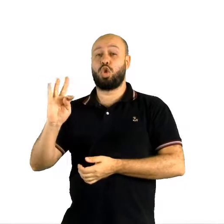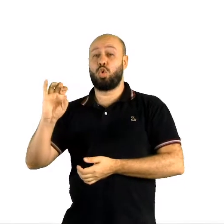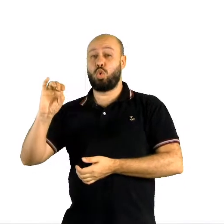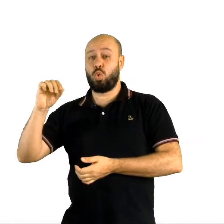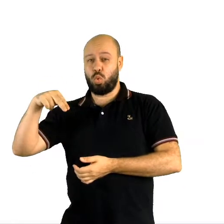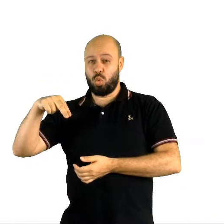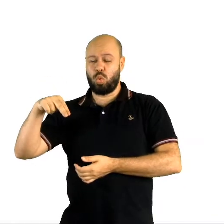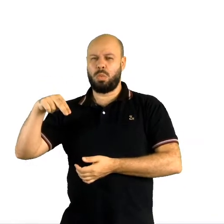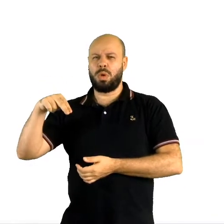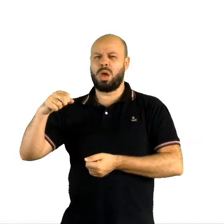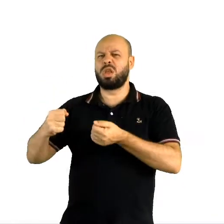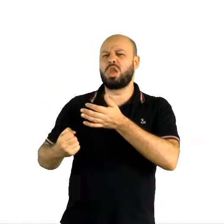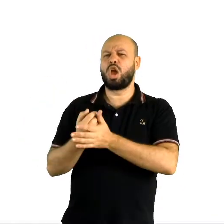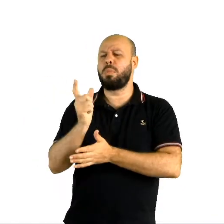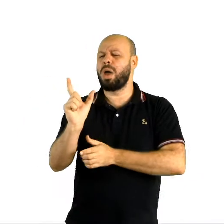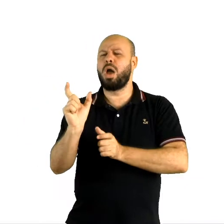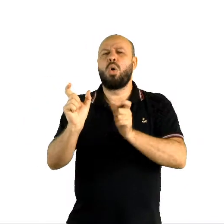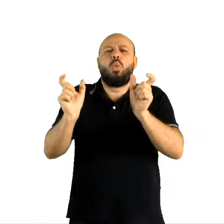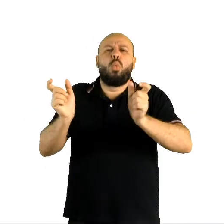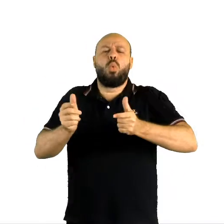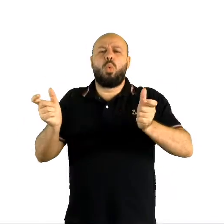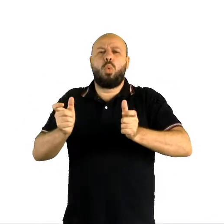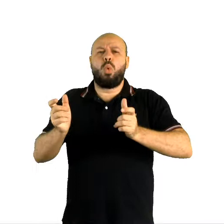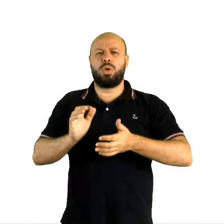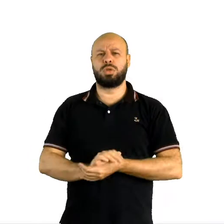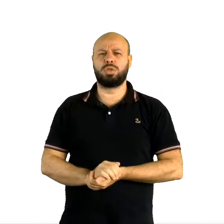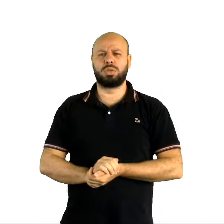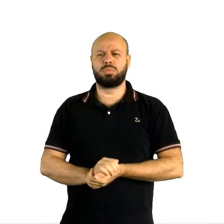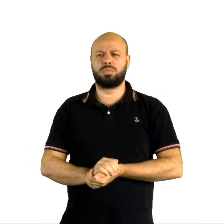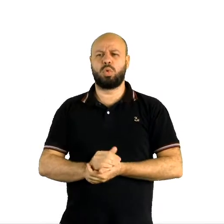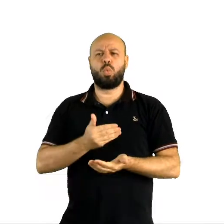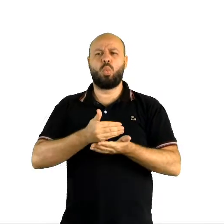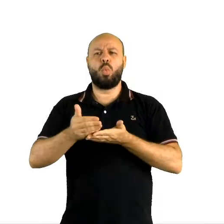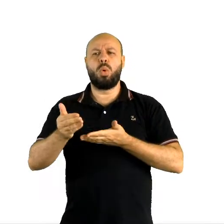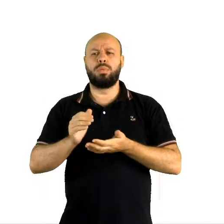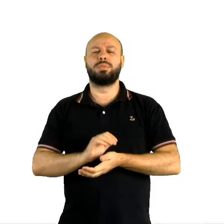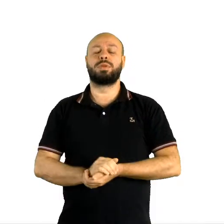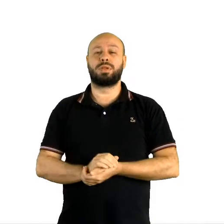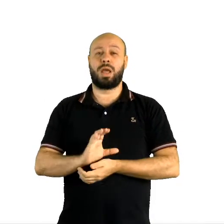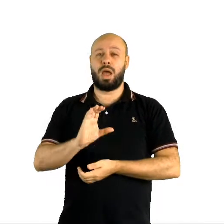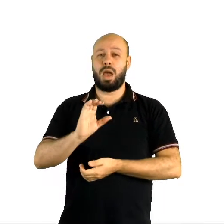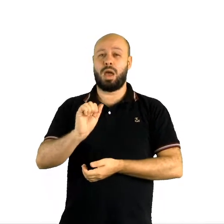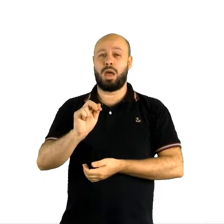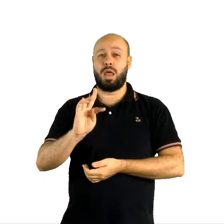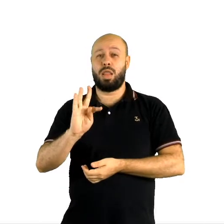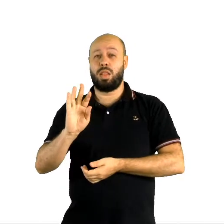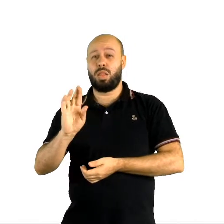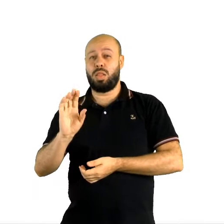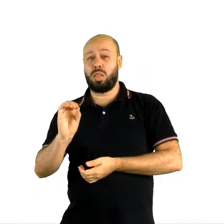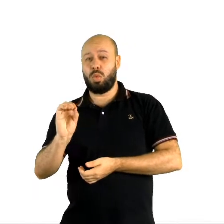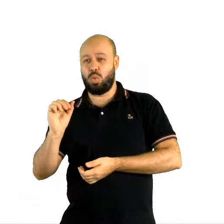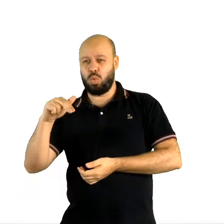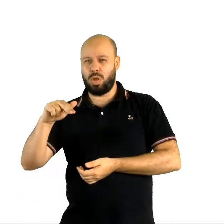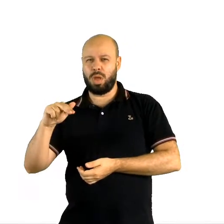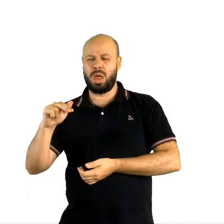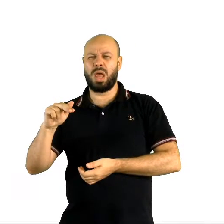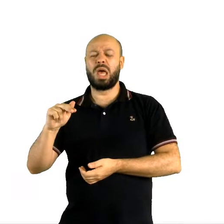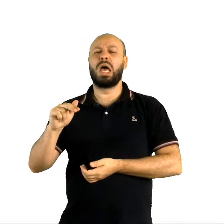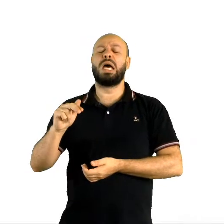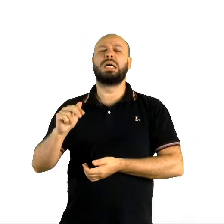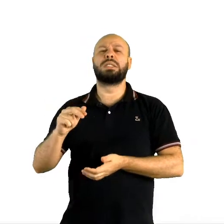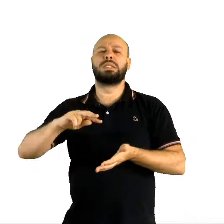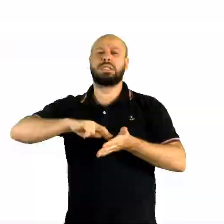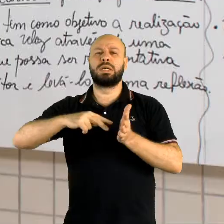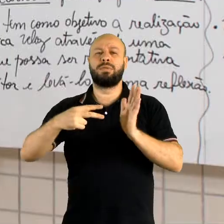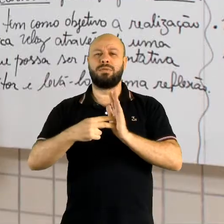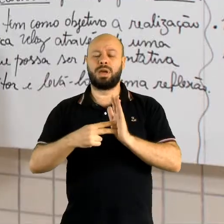ele é originado? De onde ele veio? Qual é a origem? Desculpa. Vem do cartoon, que significa cartão.